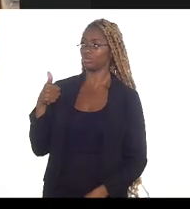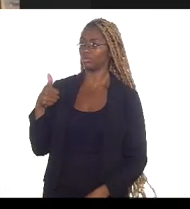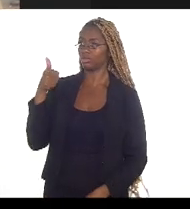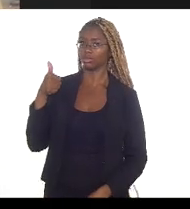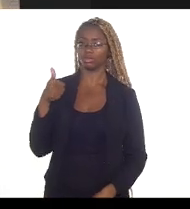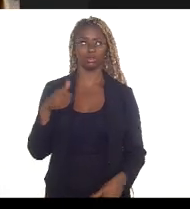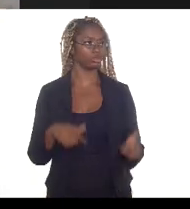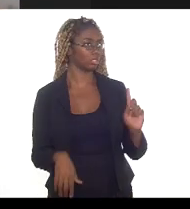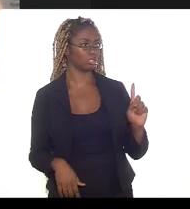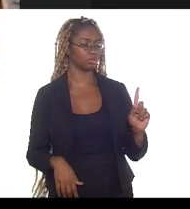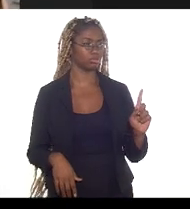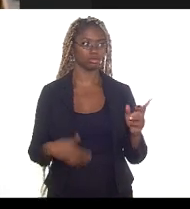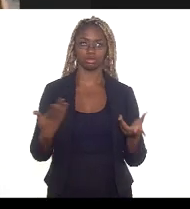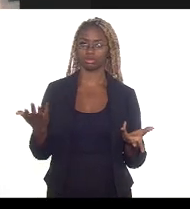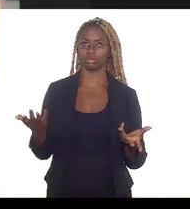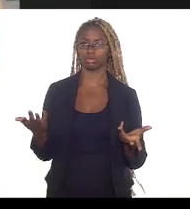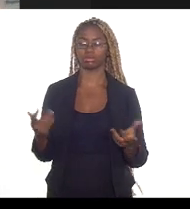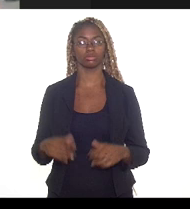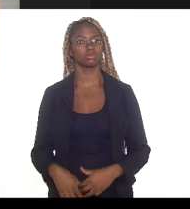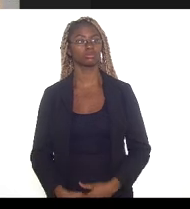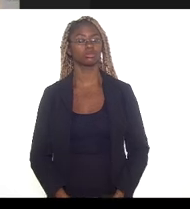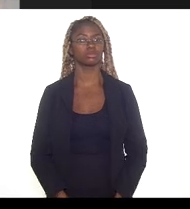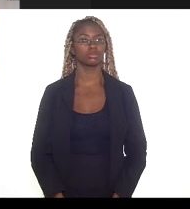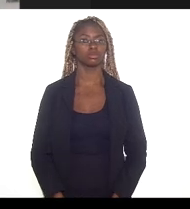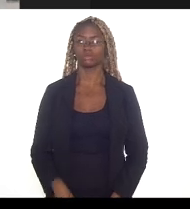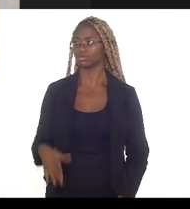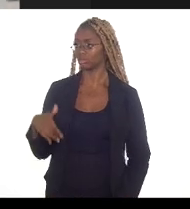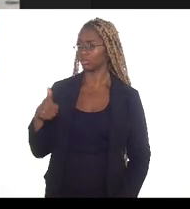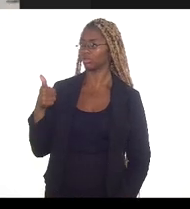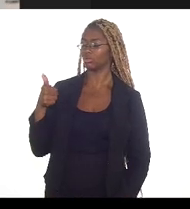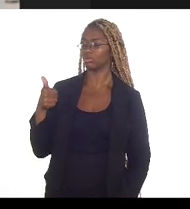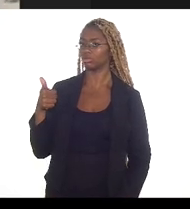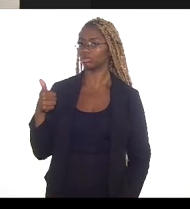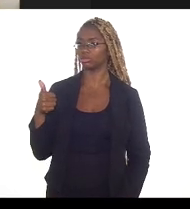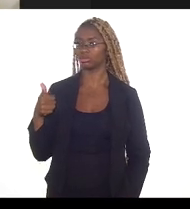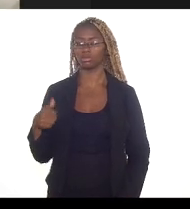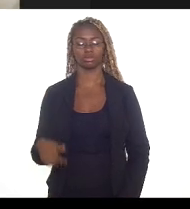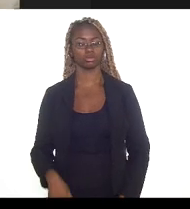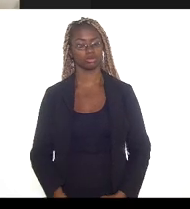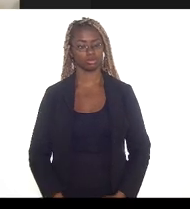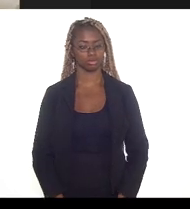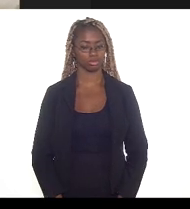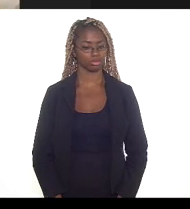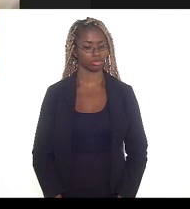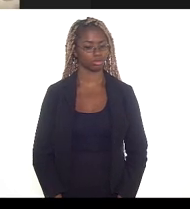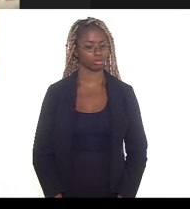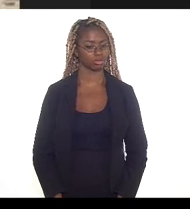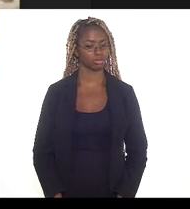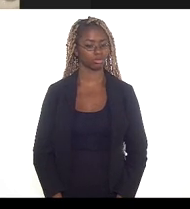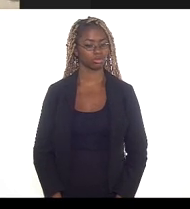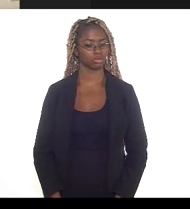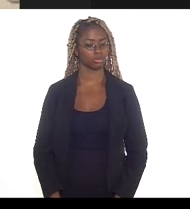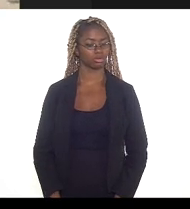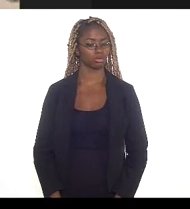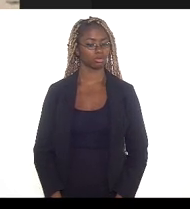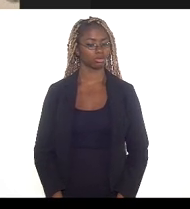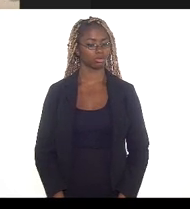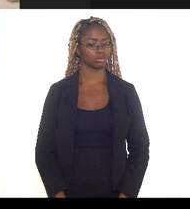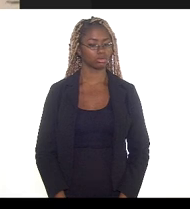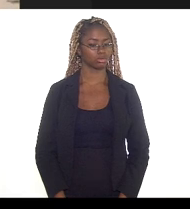Melhorou um pouco. Oi. Ah, melhorou. Tá. Então, mas eu... Tá bom,